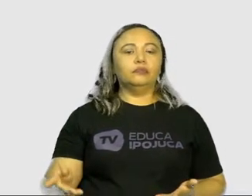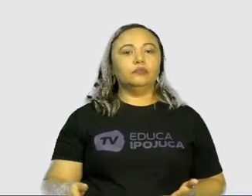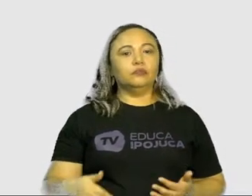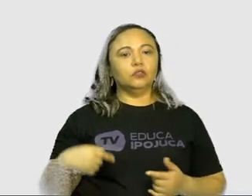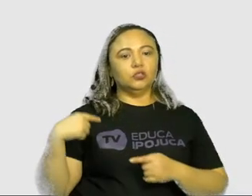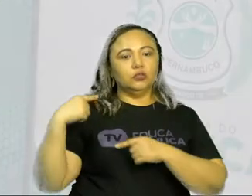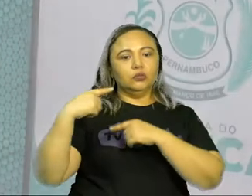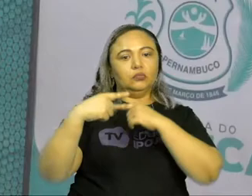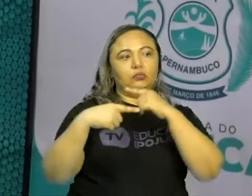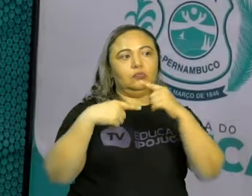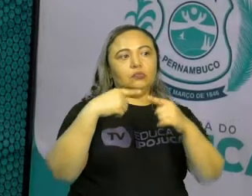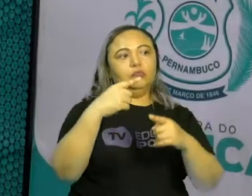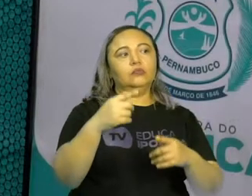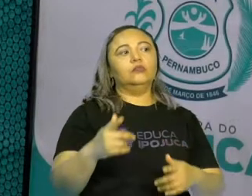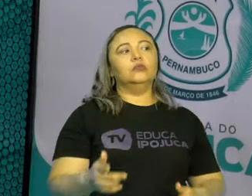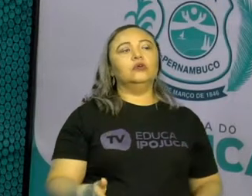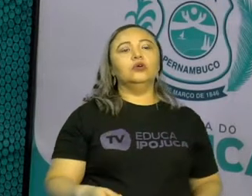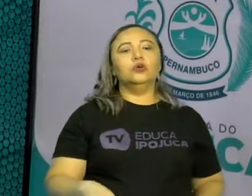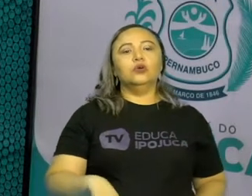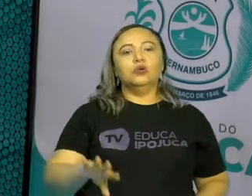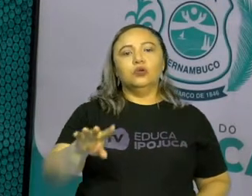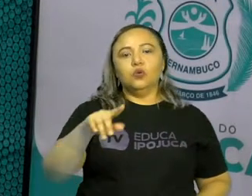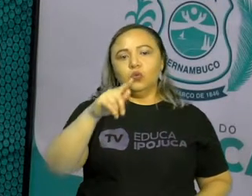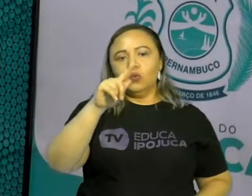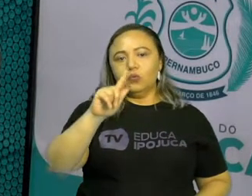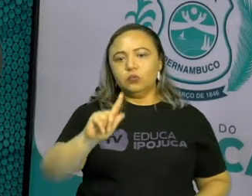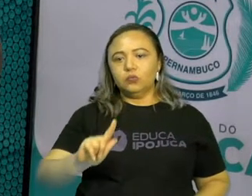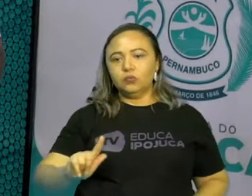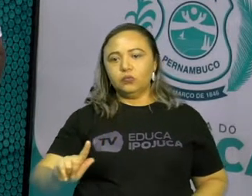de geração em geração e quando os